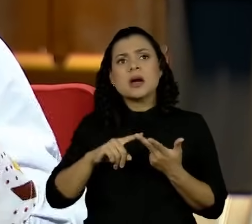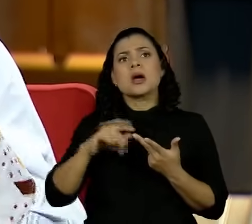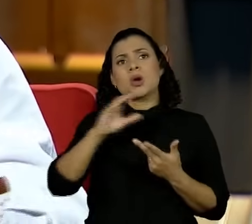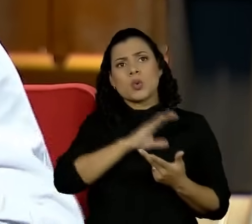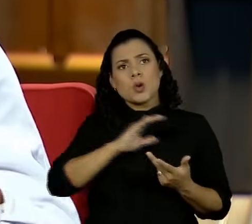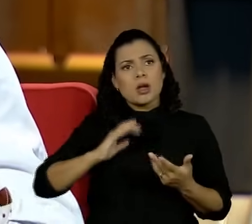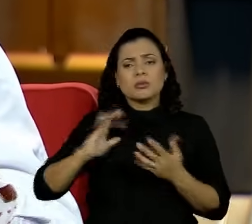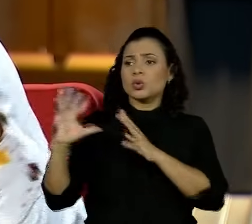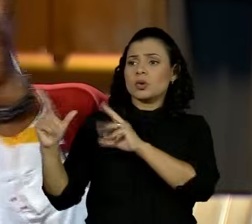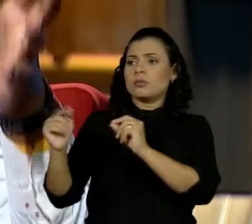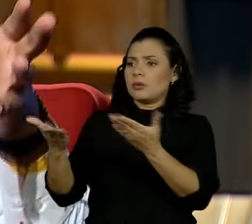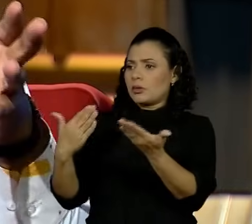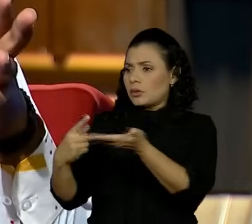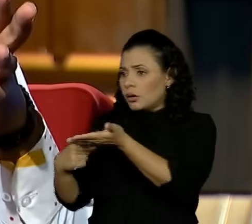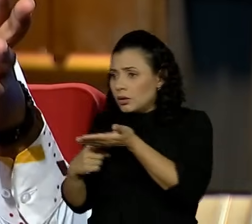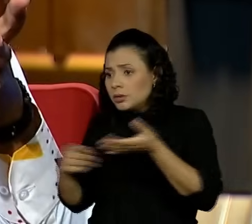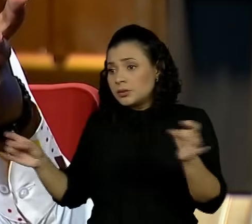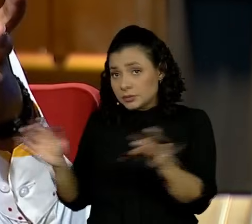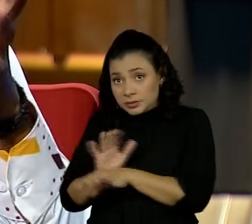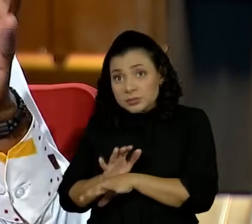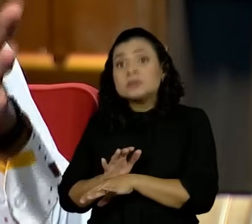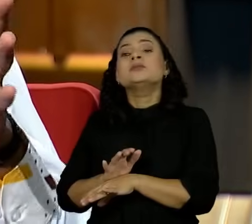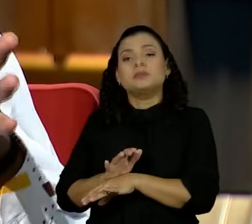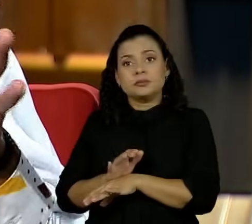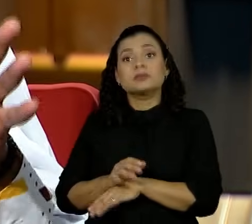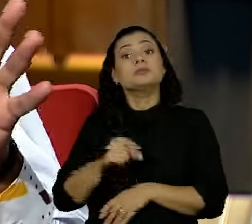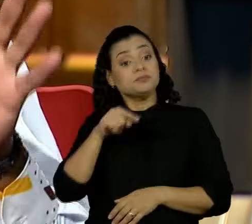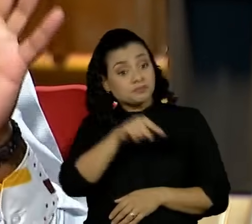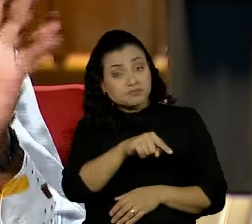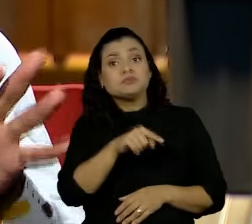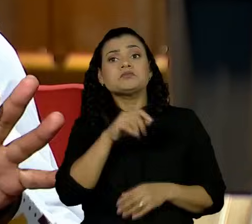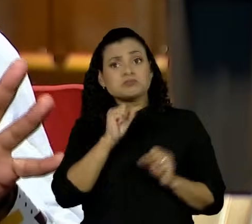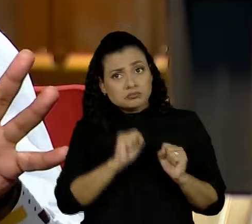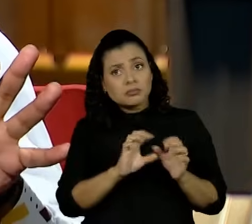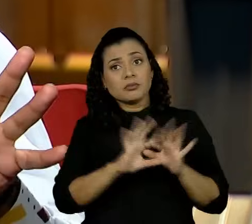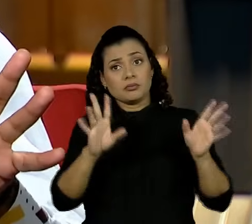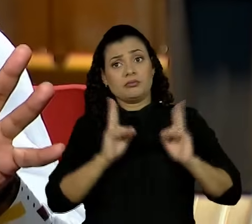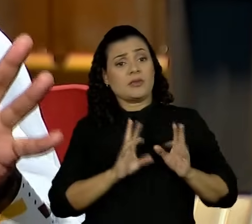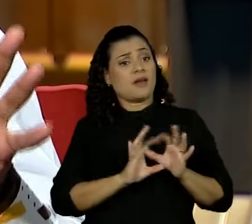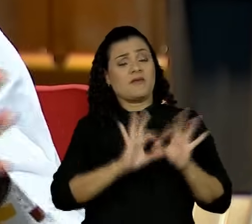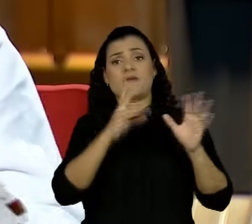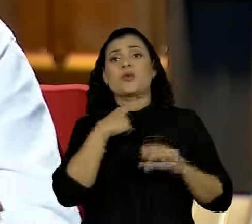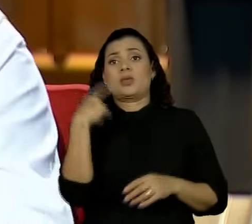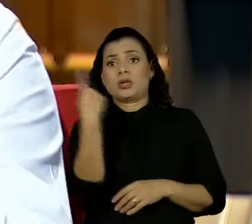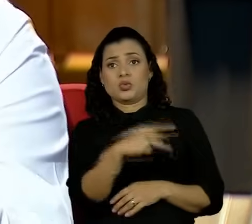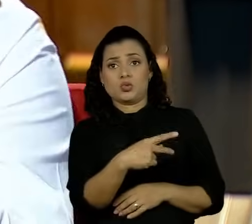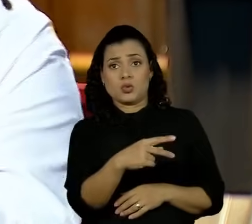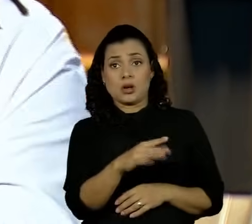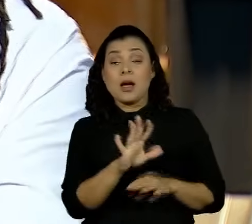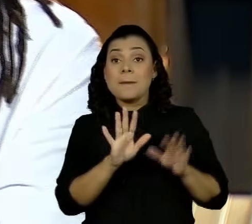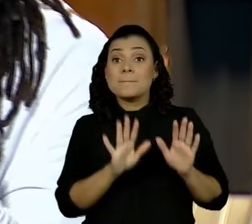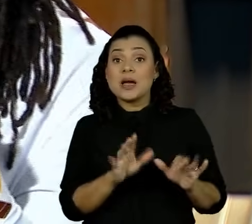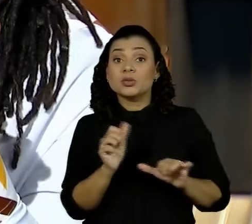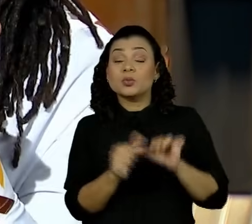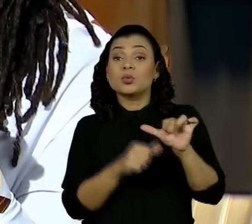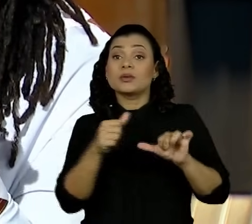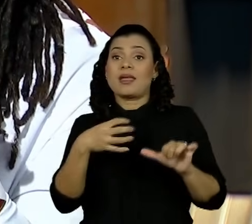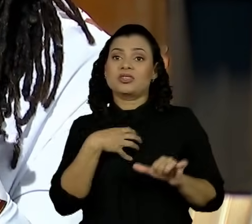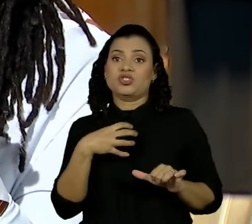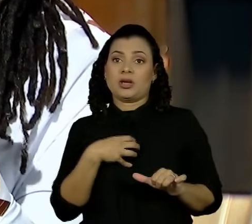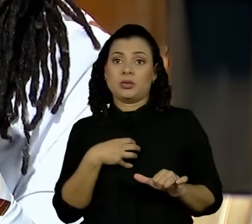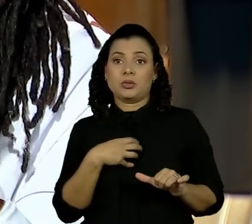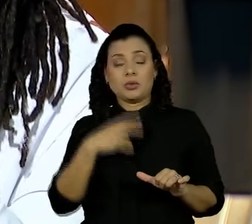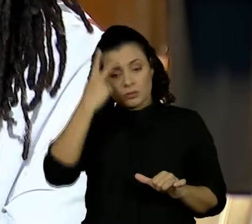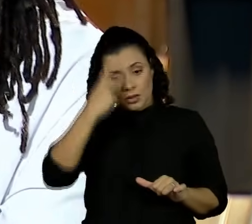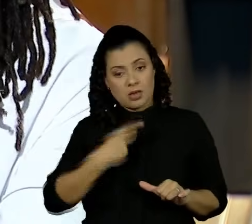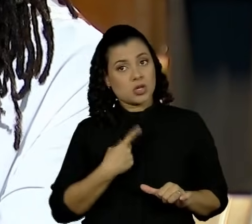cunhados, tivemos de falar assim, olha, você pode continuar fazendo o que você quer. Basta você mudar a forma de fazer